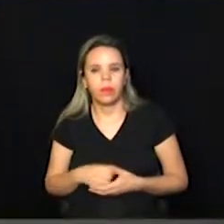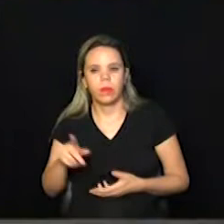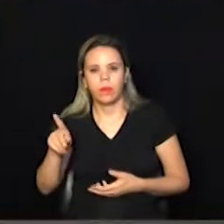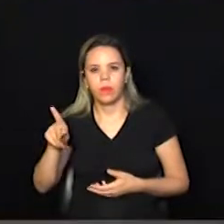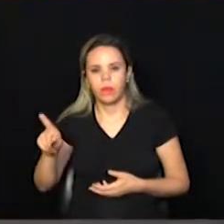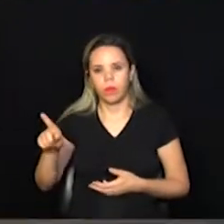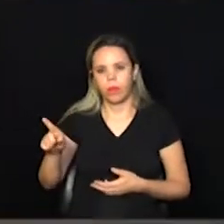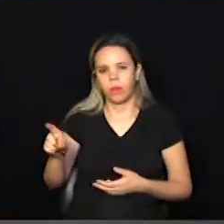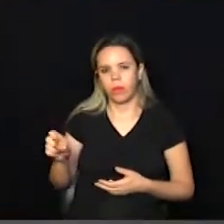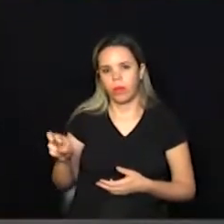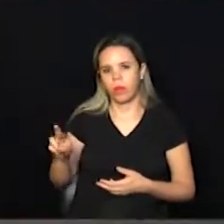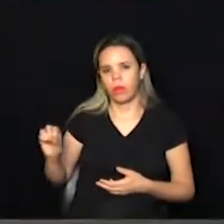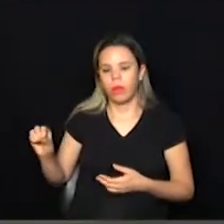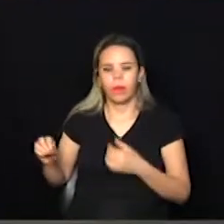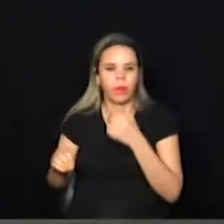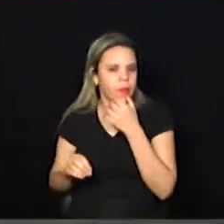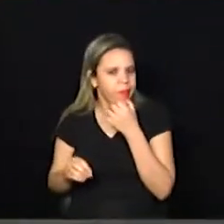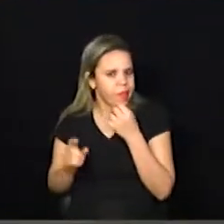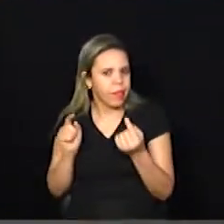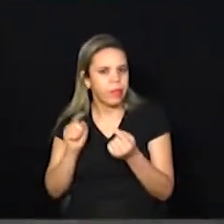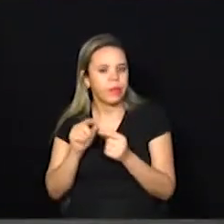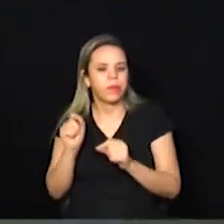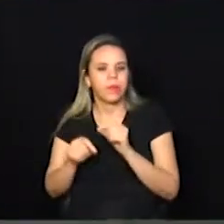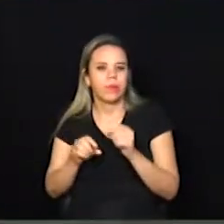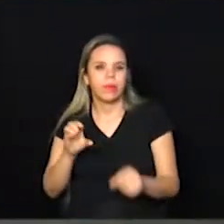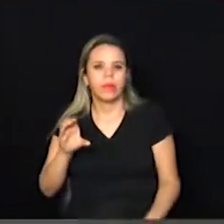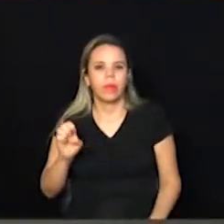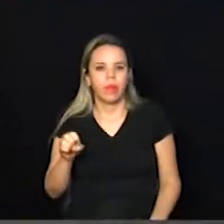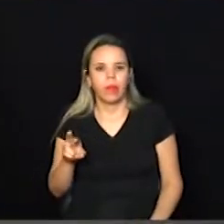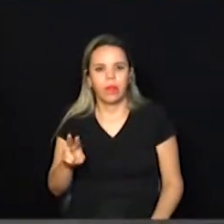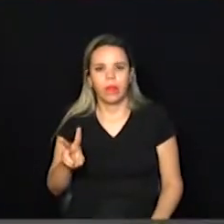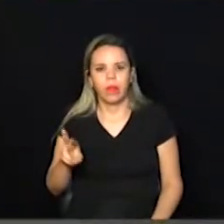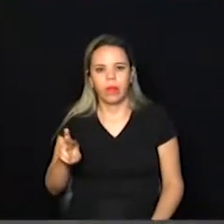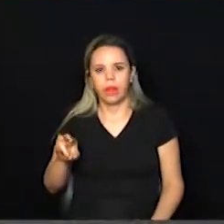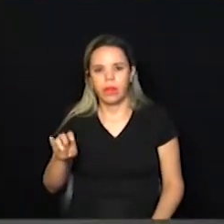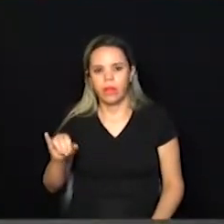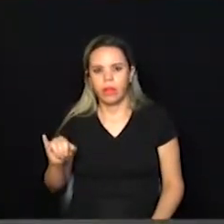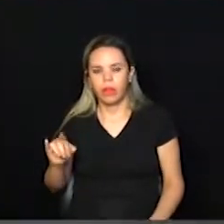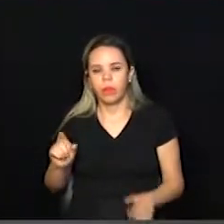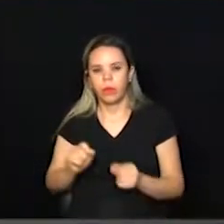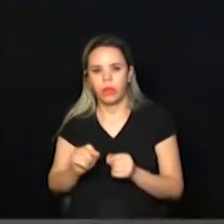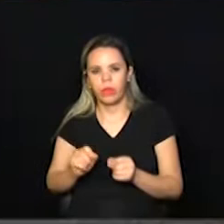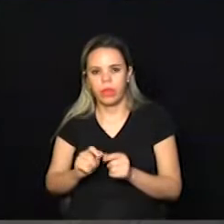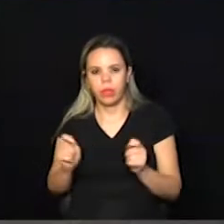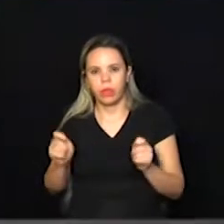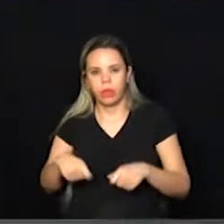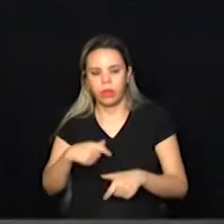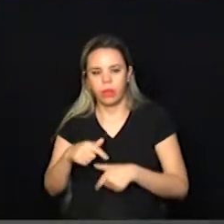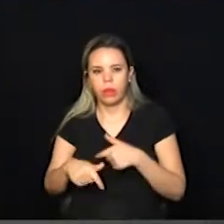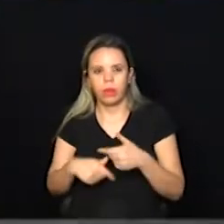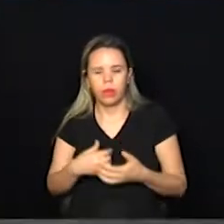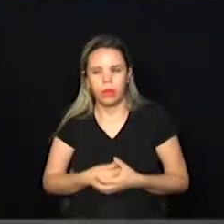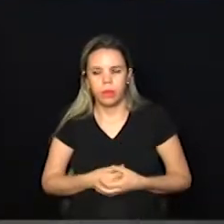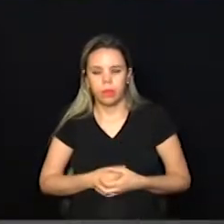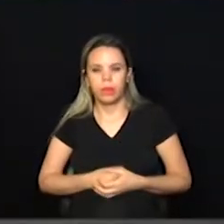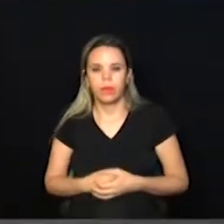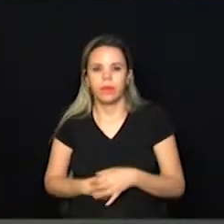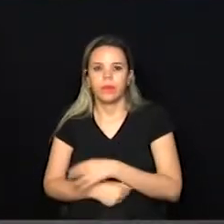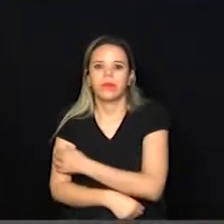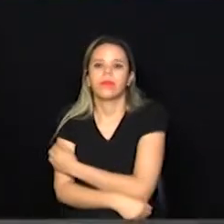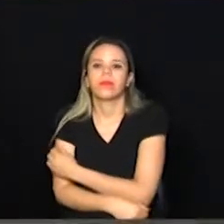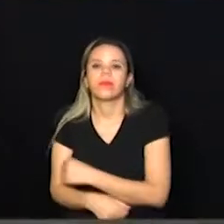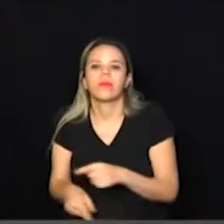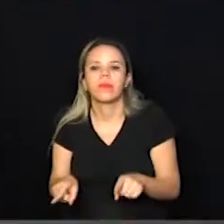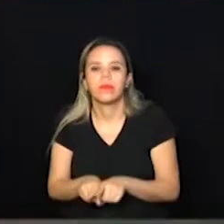doutor Pedro, no sentido de que o SERAV possa fazer esse trabalho